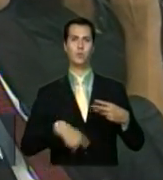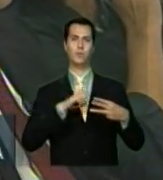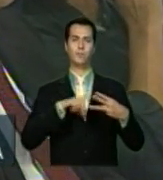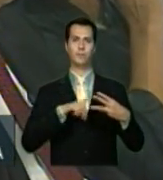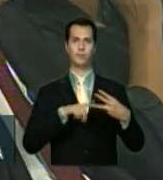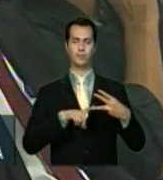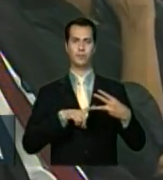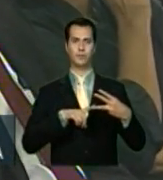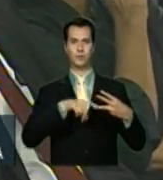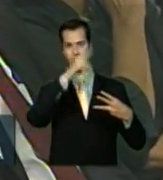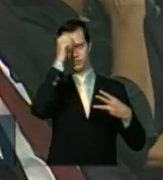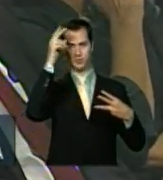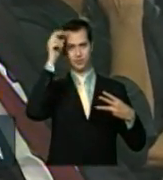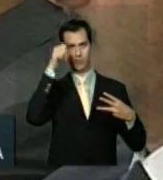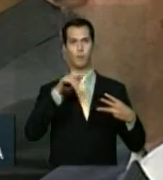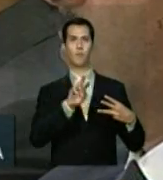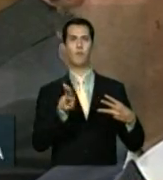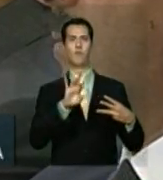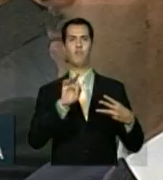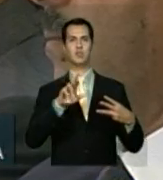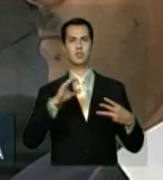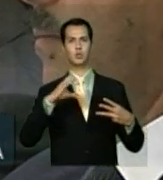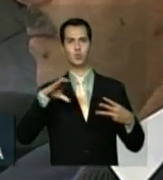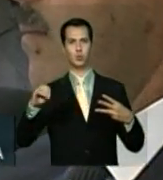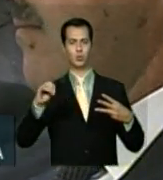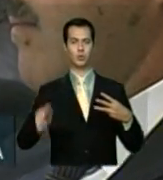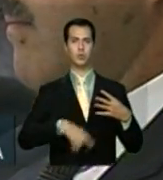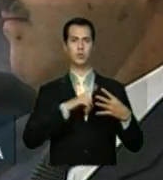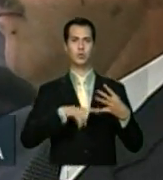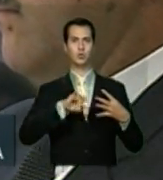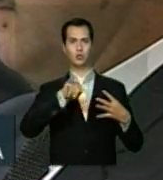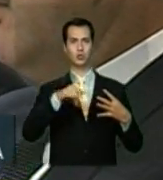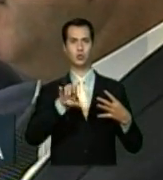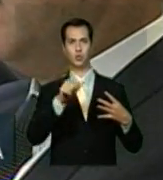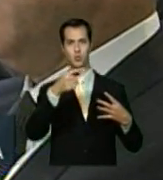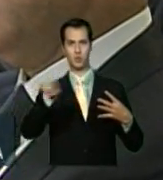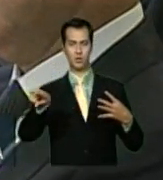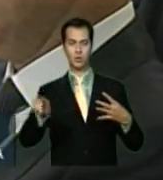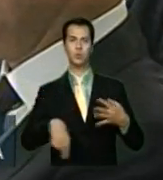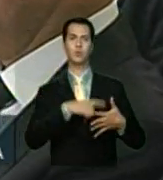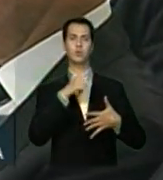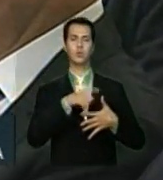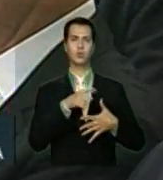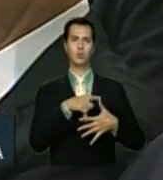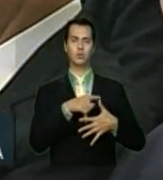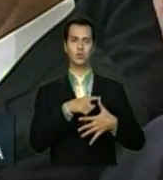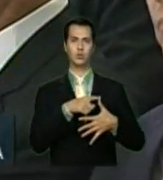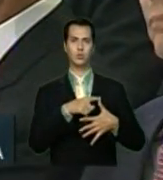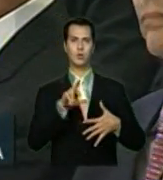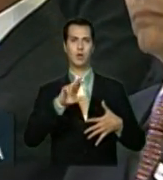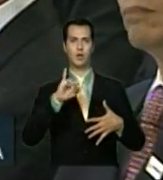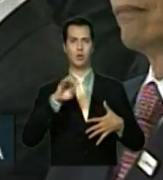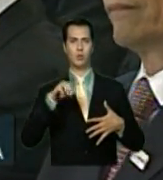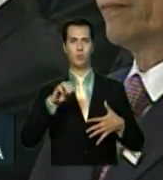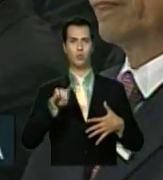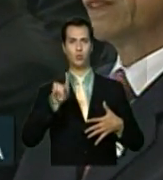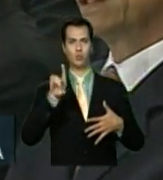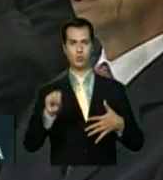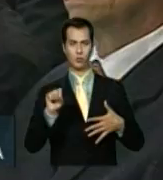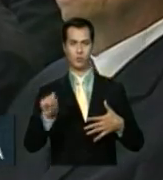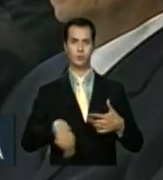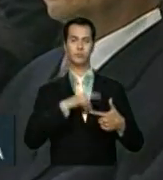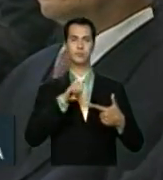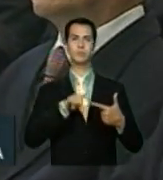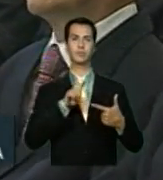Teresina Francisco Galindo de Cuiabá João castelo de São Lu Raimundo Angelim de Rio